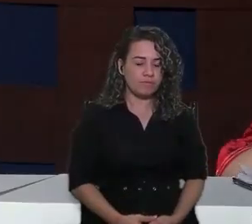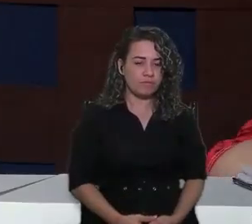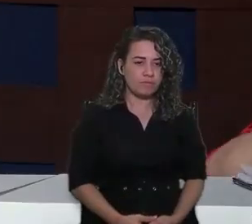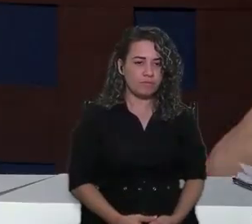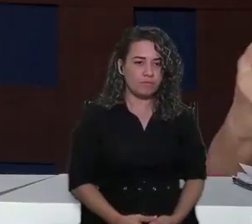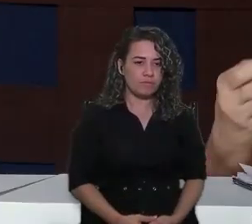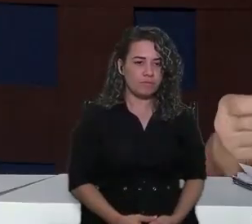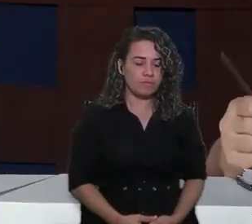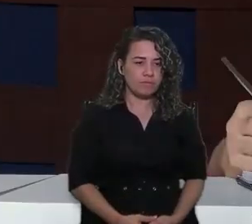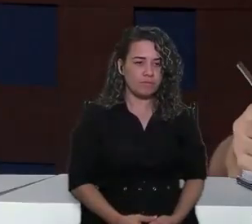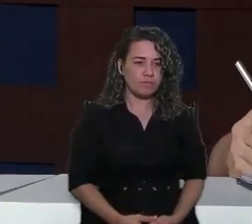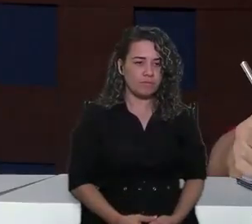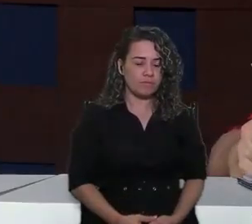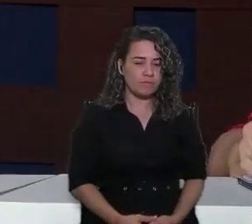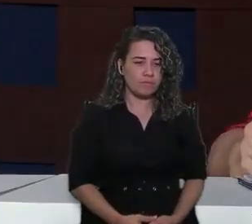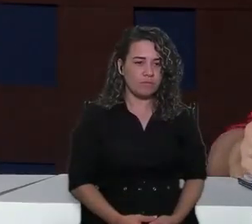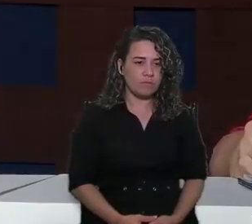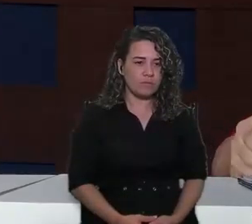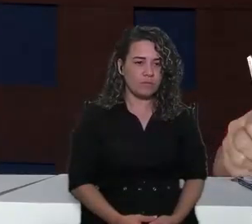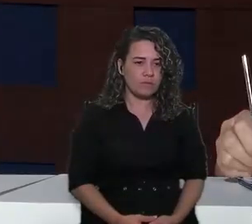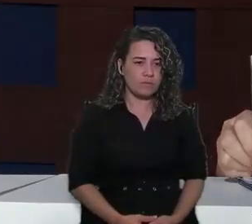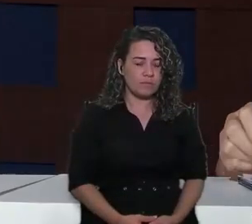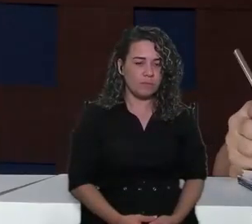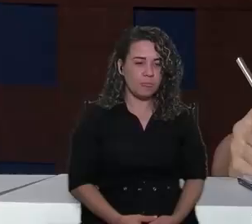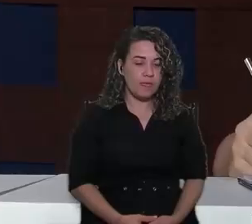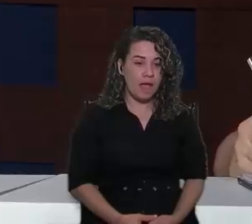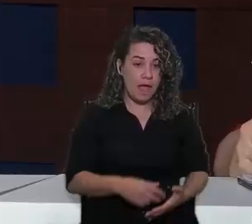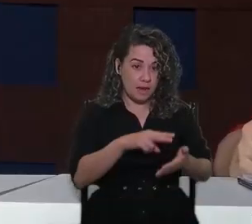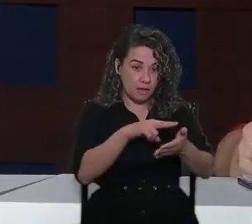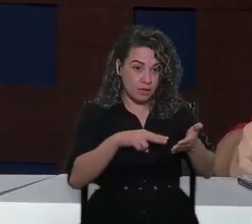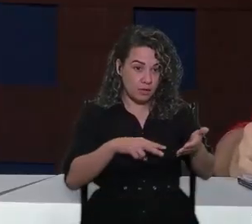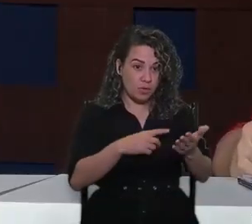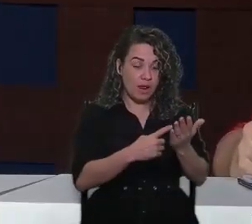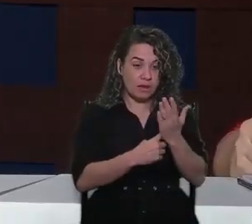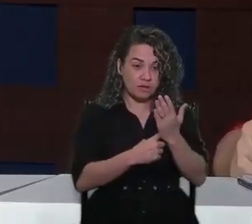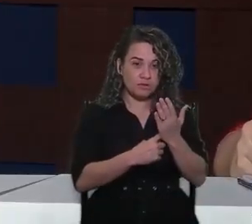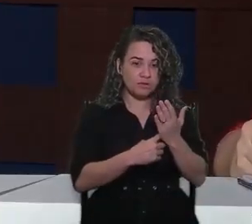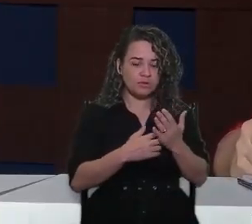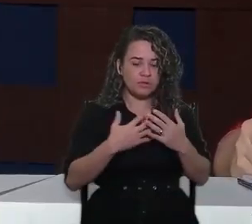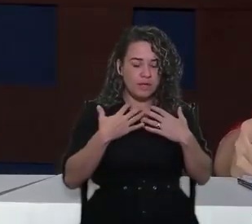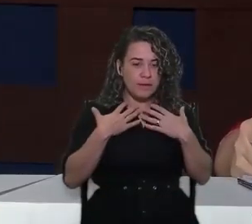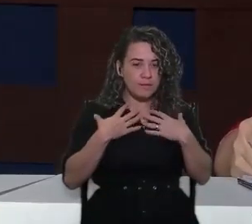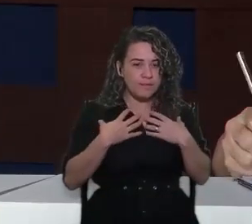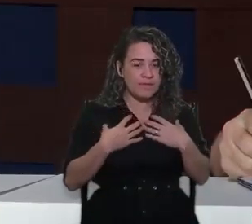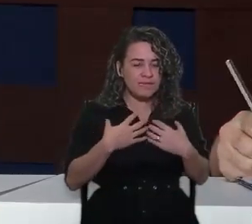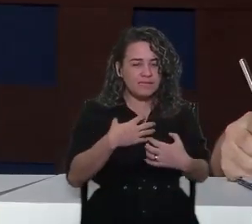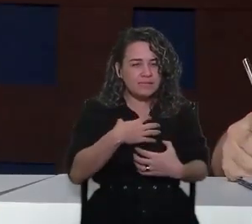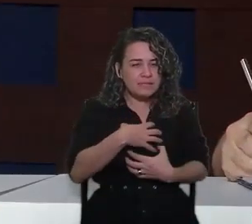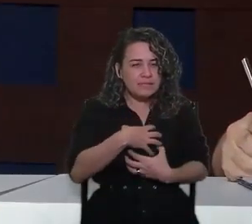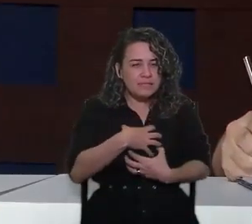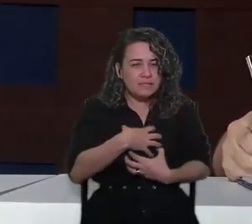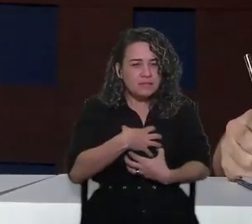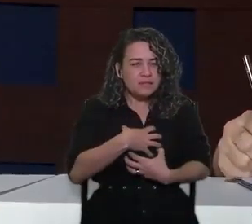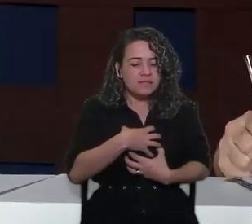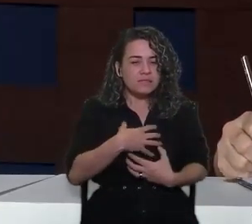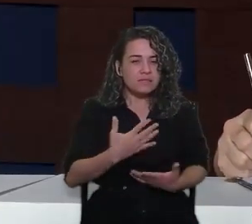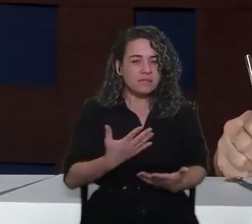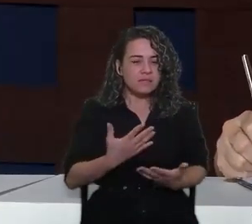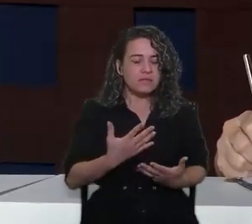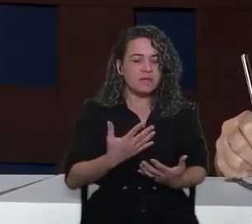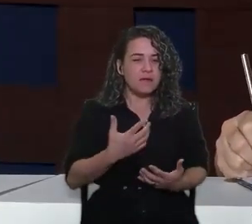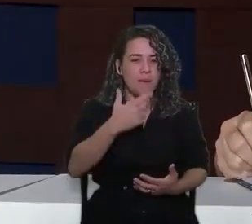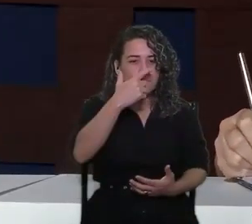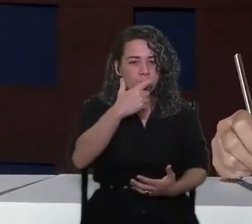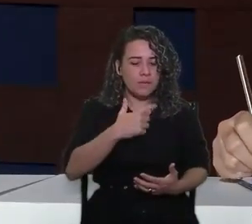capacidade de tornar a gente mais sensível, mais humano. Então, aquela